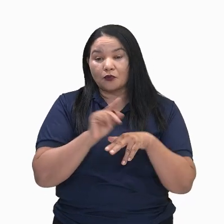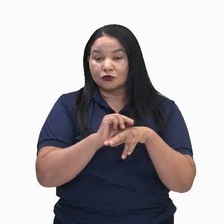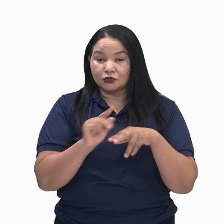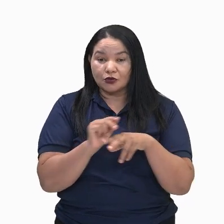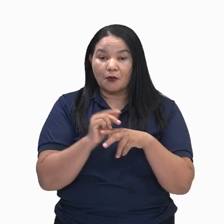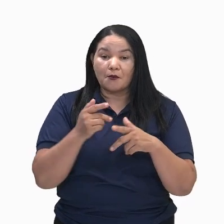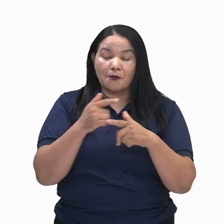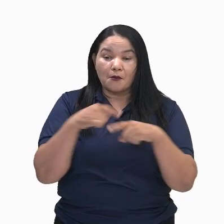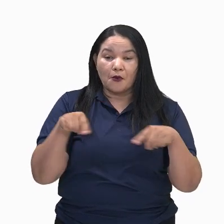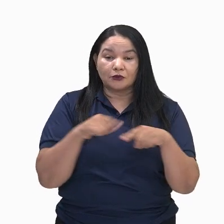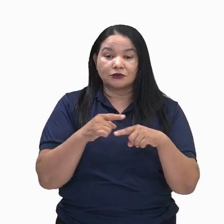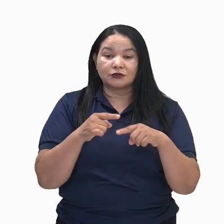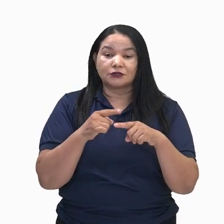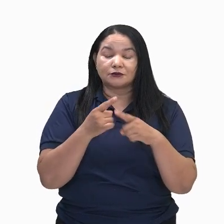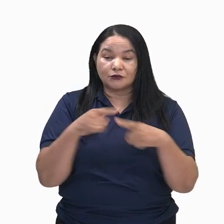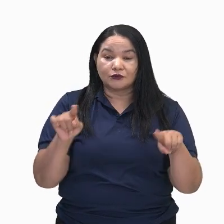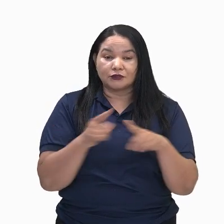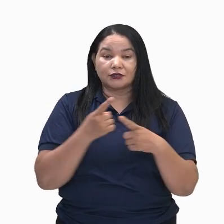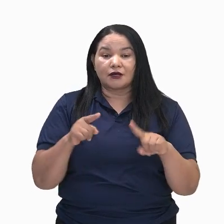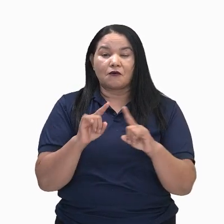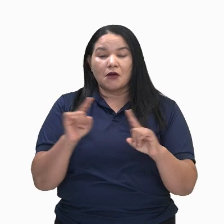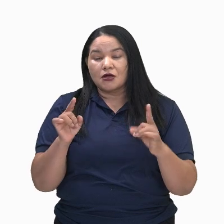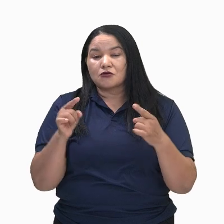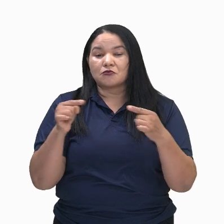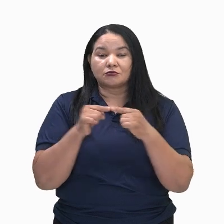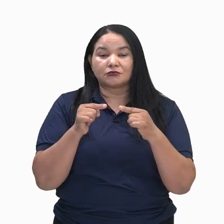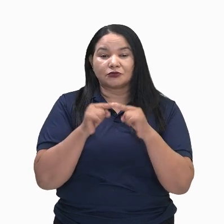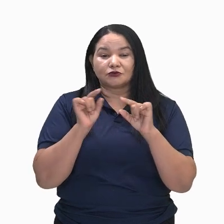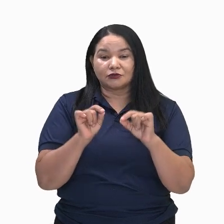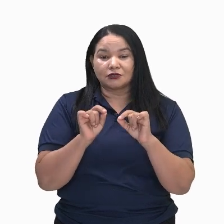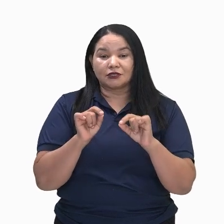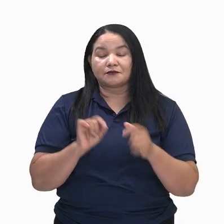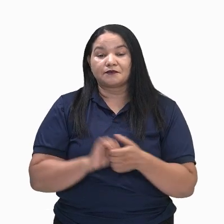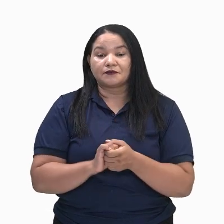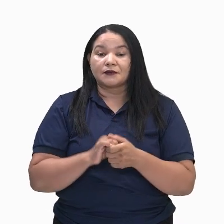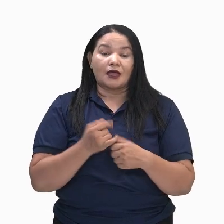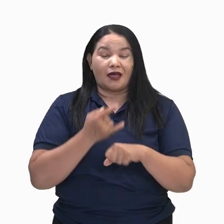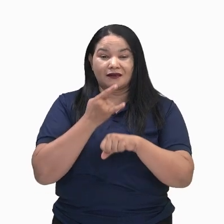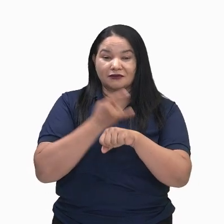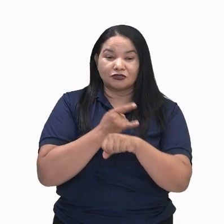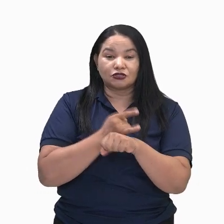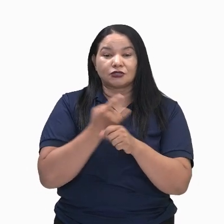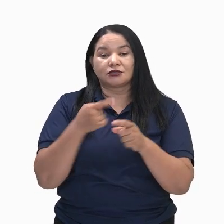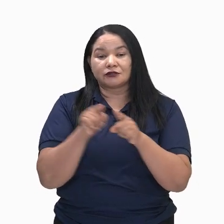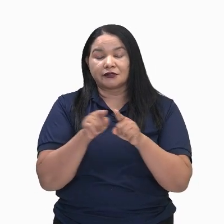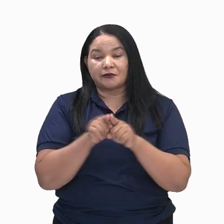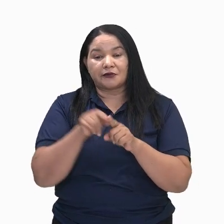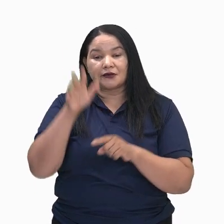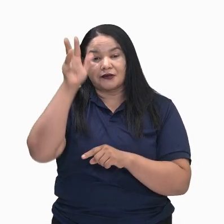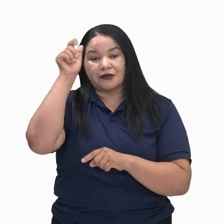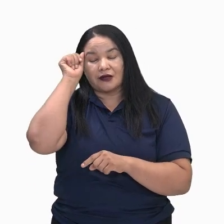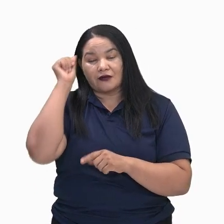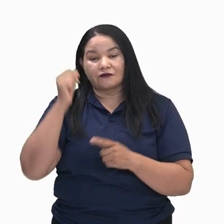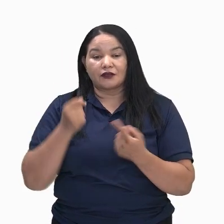grupo Kassav, combinando influências de compasso haitiano e ritmos africanos. O zouk também tem